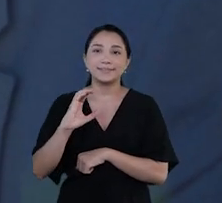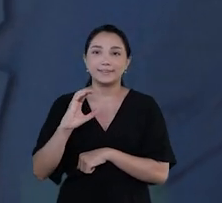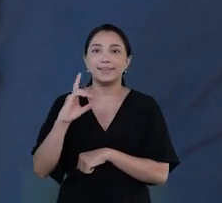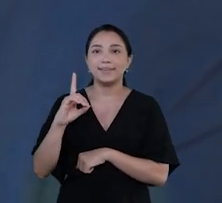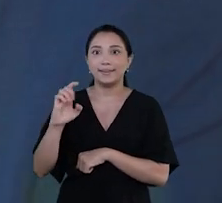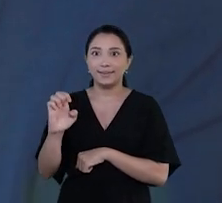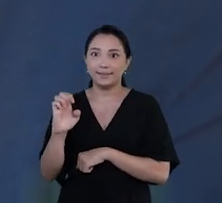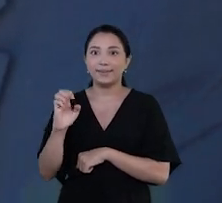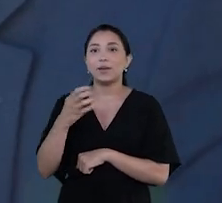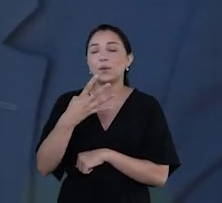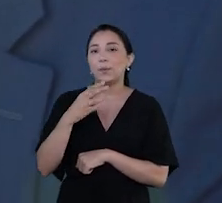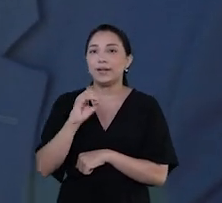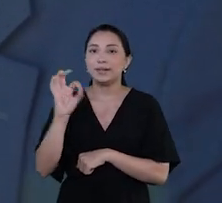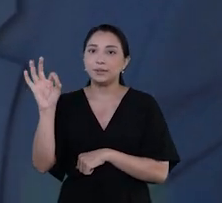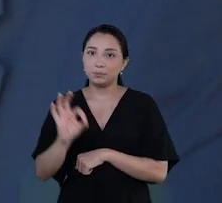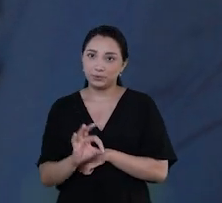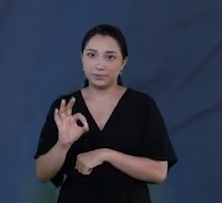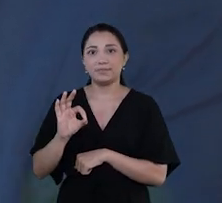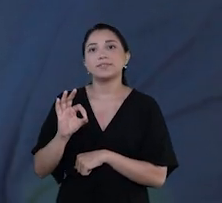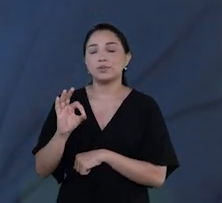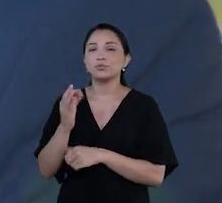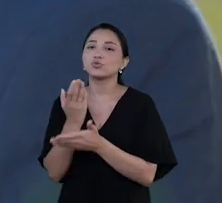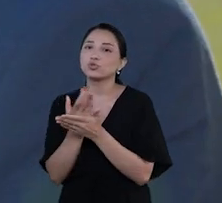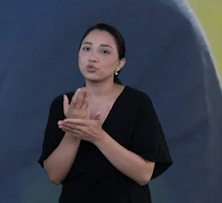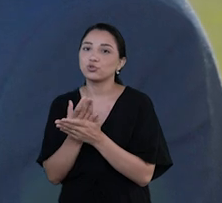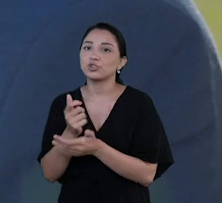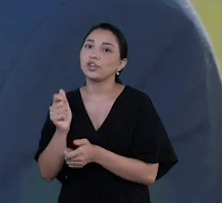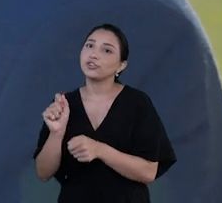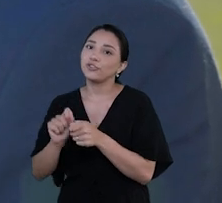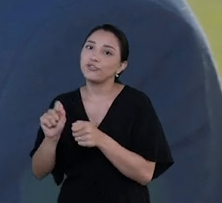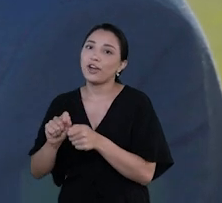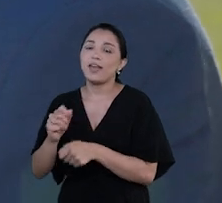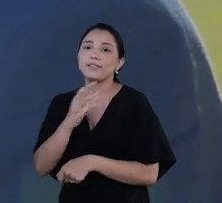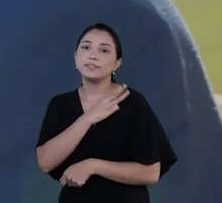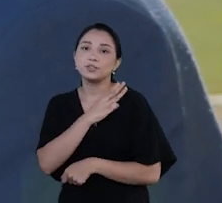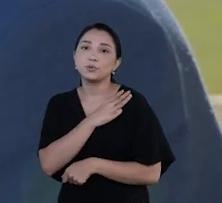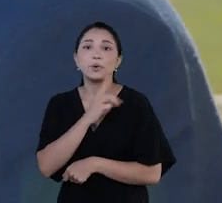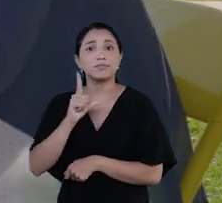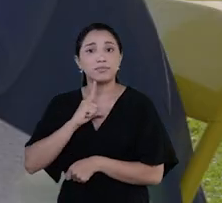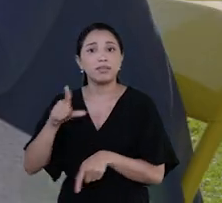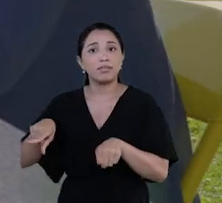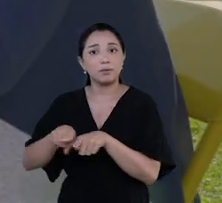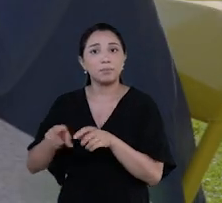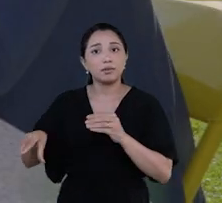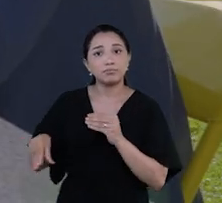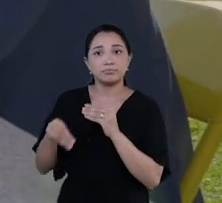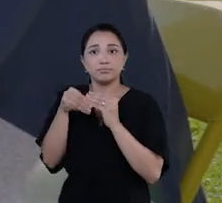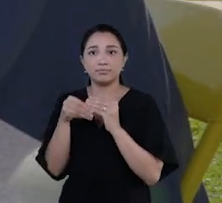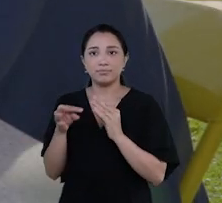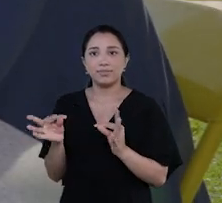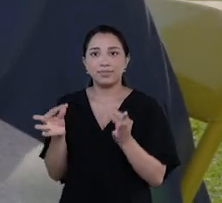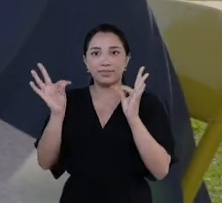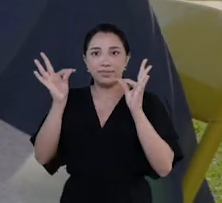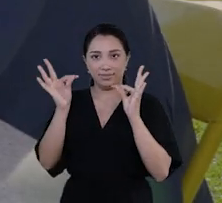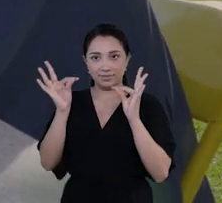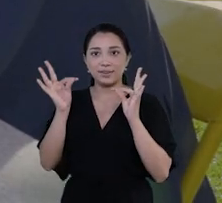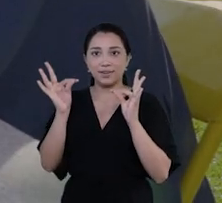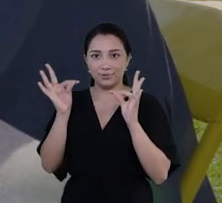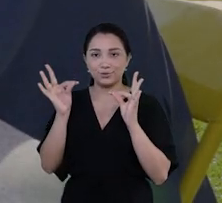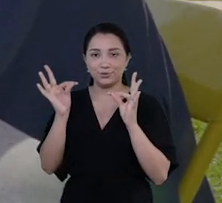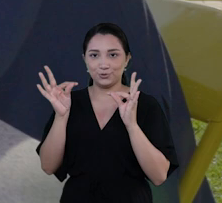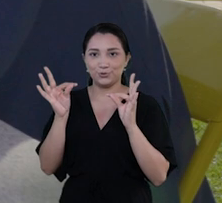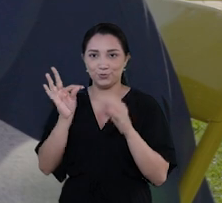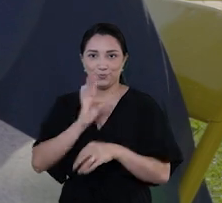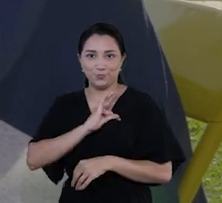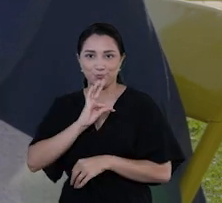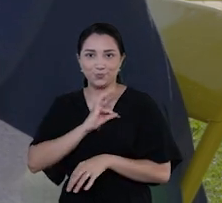que que fazem o ensino médio tem também a uma acompanha um um uma formação técnica uhum né o nosso país a gente chega a